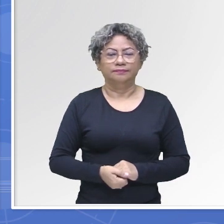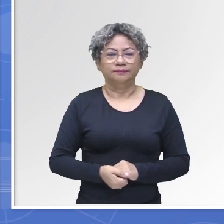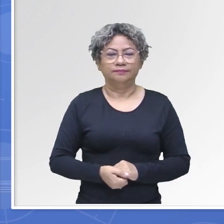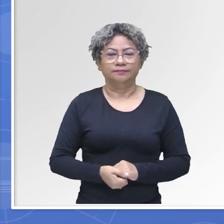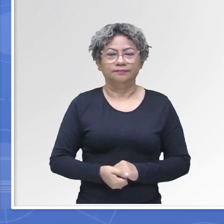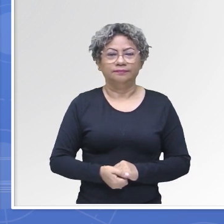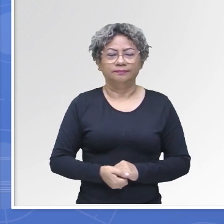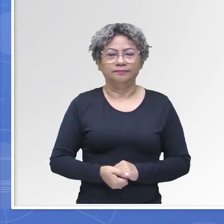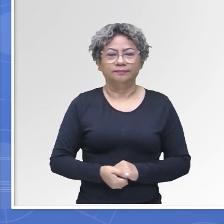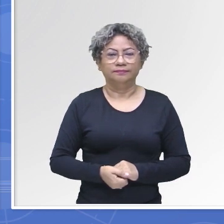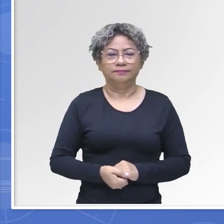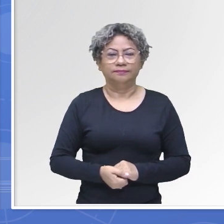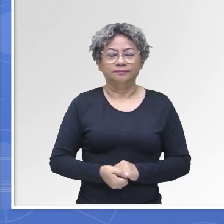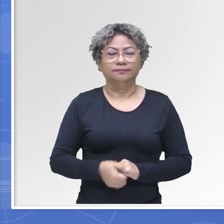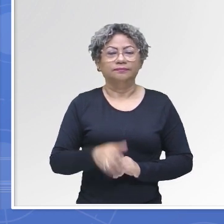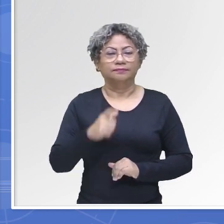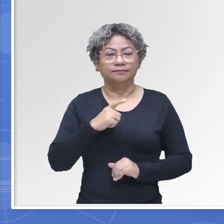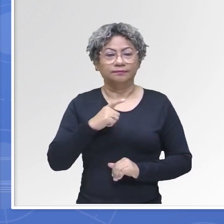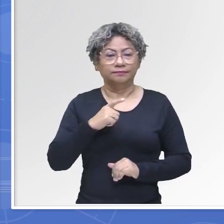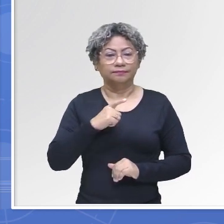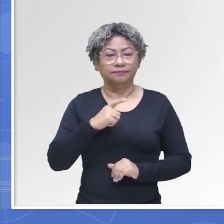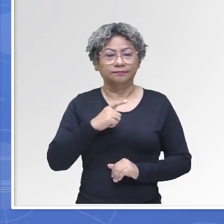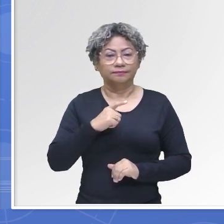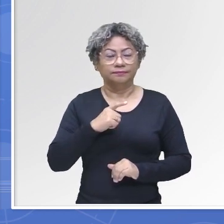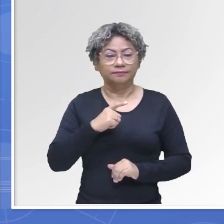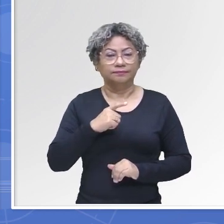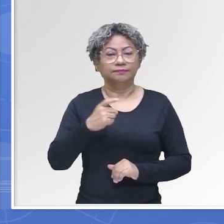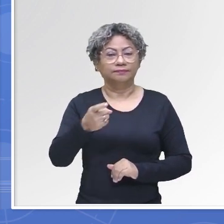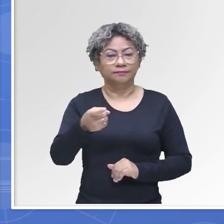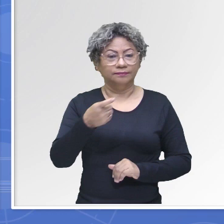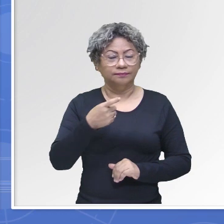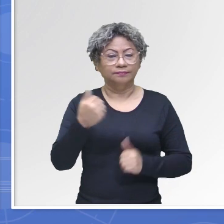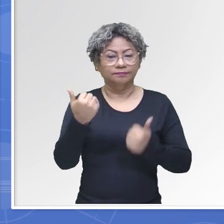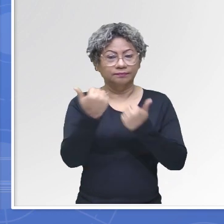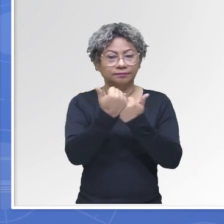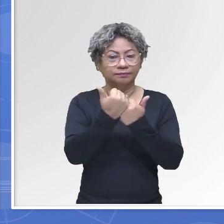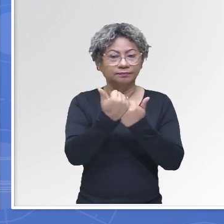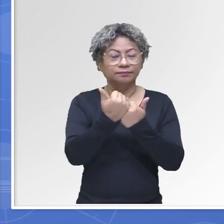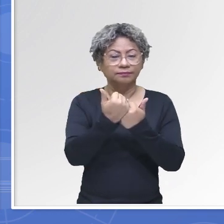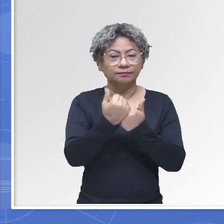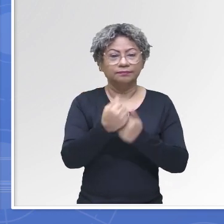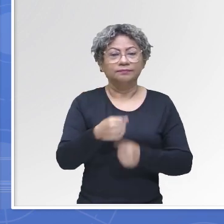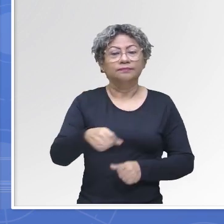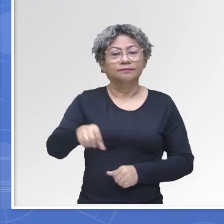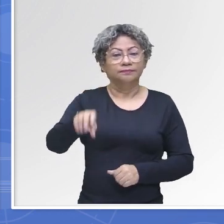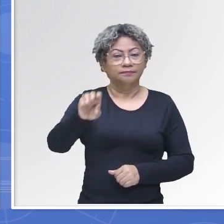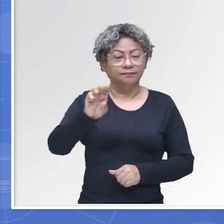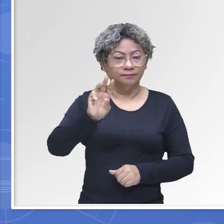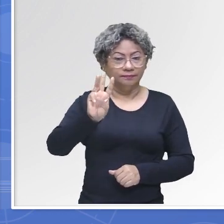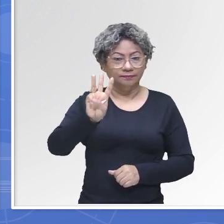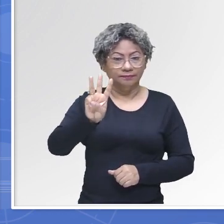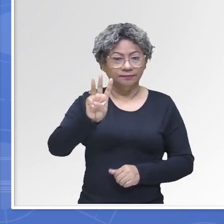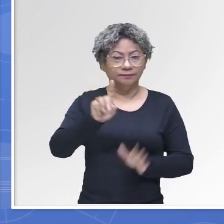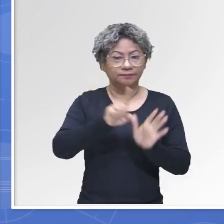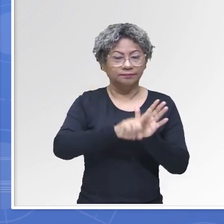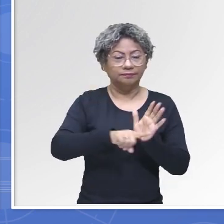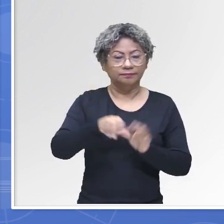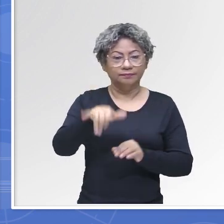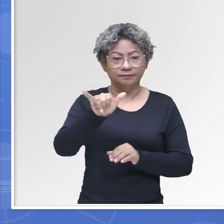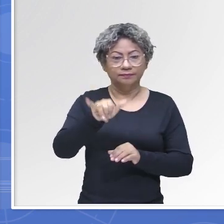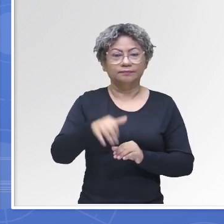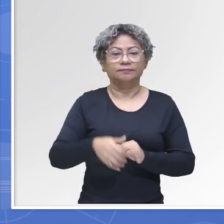E agora, onde tem o x, você coloca 3 menos y, ó, porque é uma igualdade, ó,